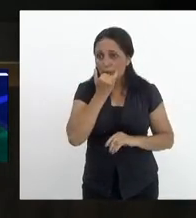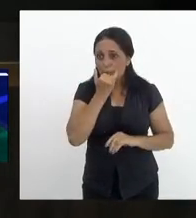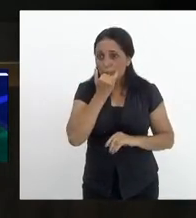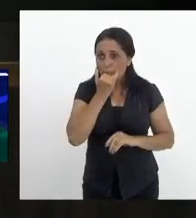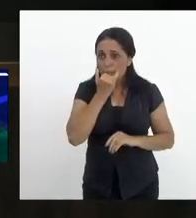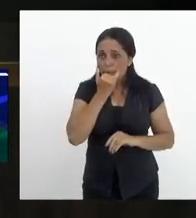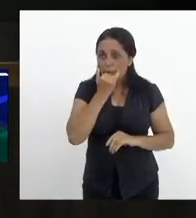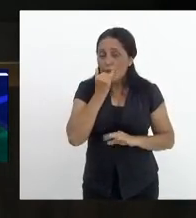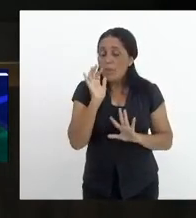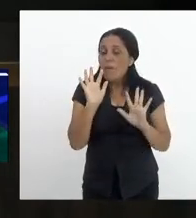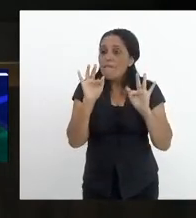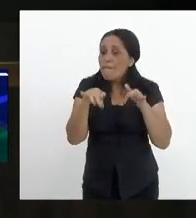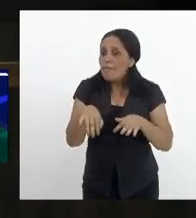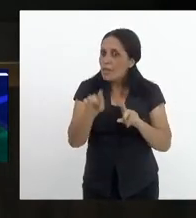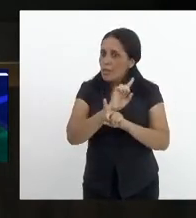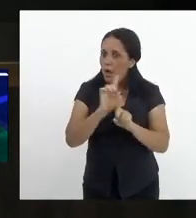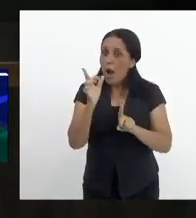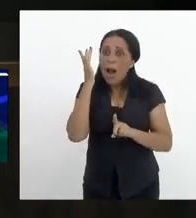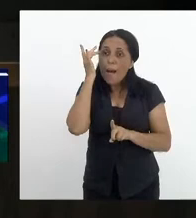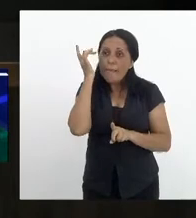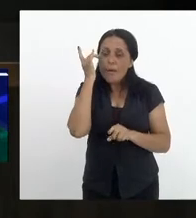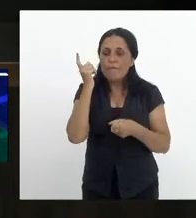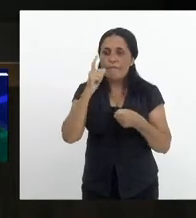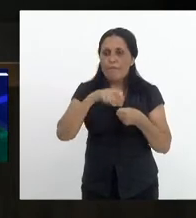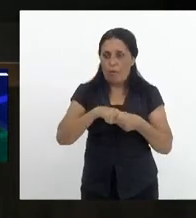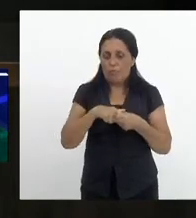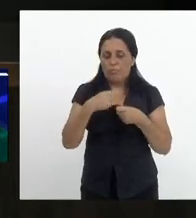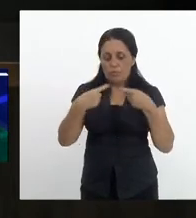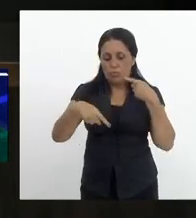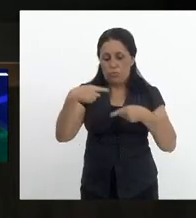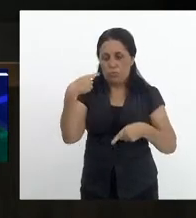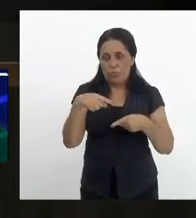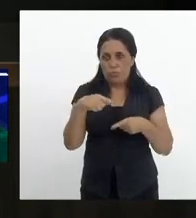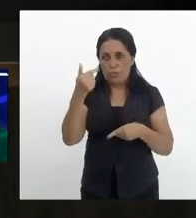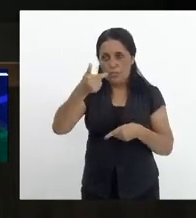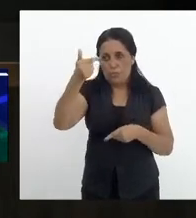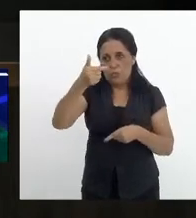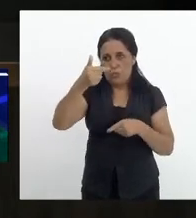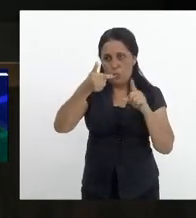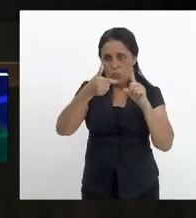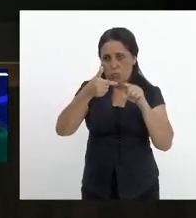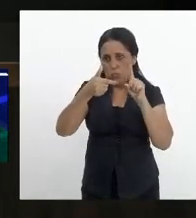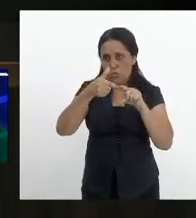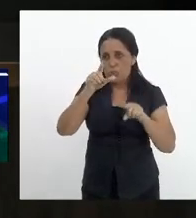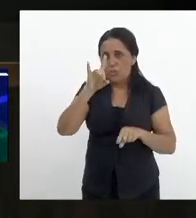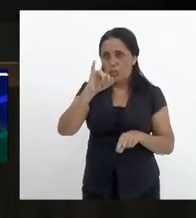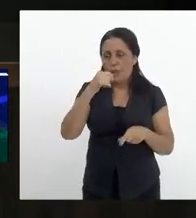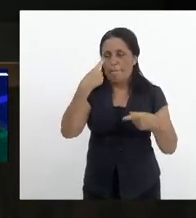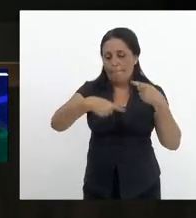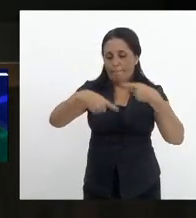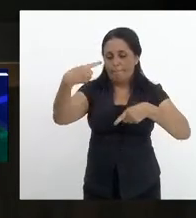Não encerra a discussão, volta amanhã para a discussão. Segundo dia da discussão.